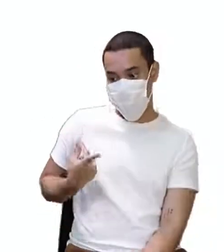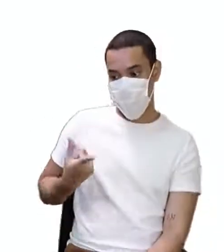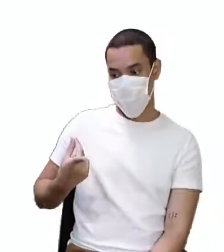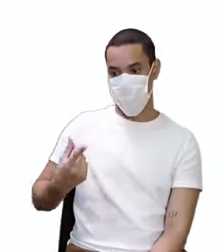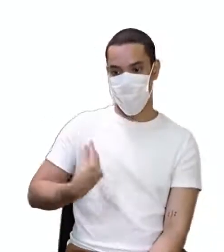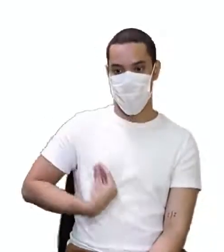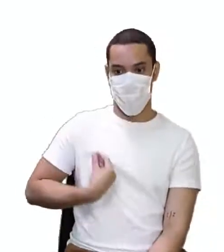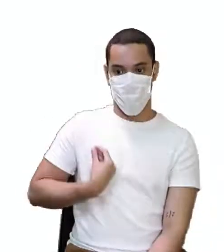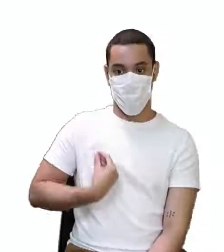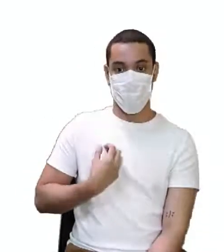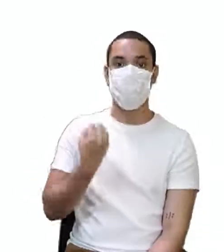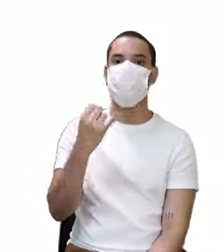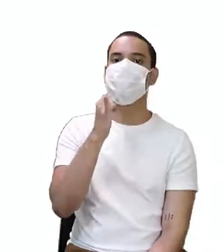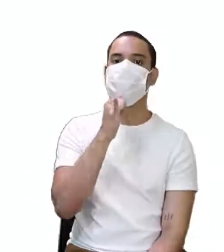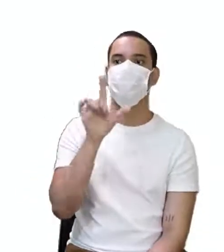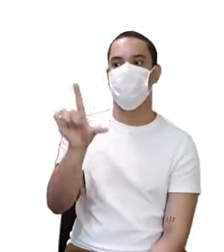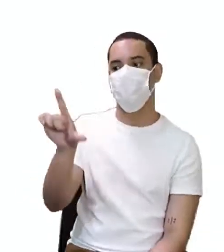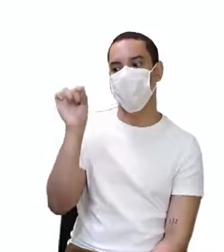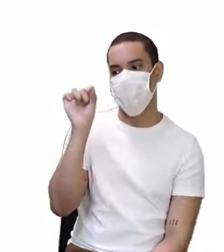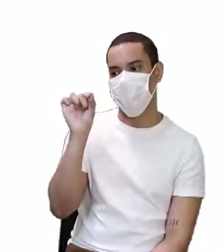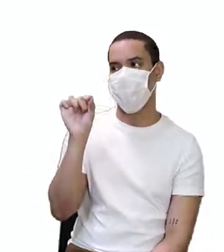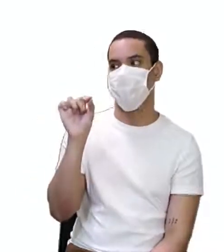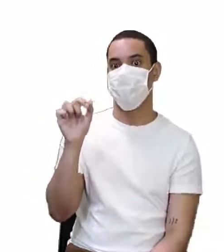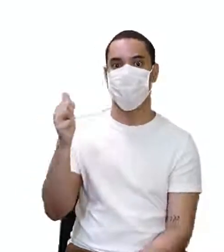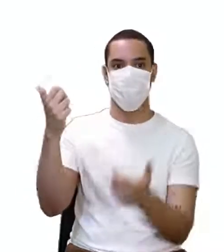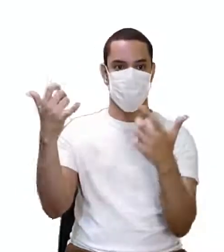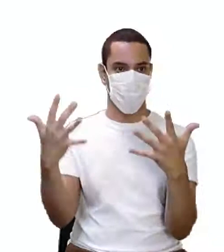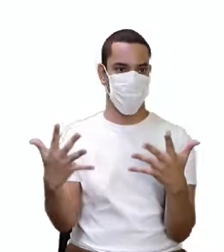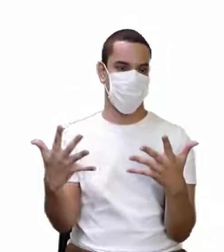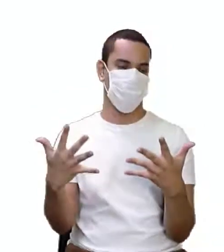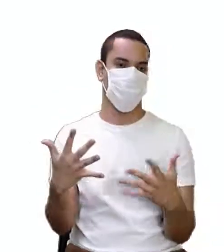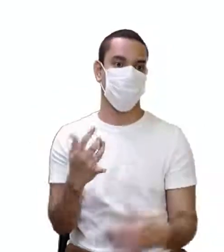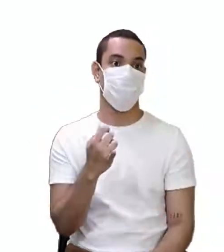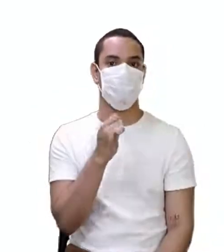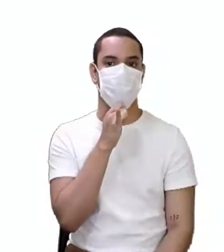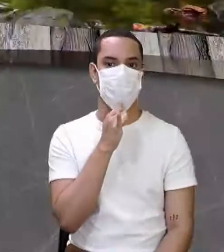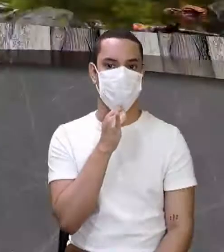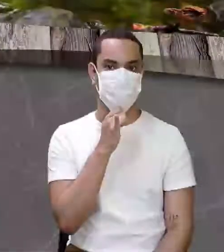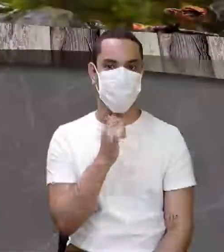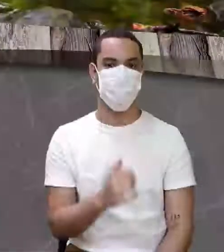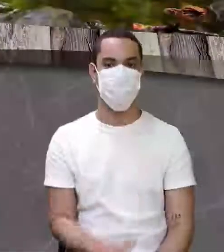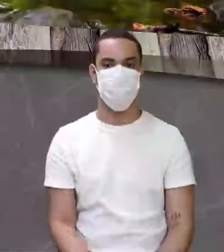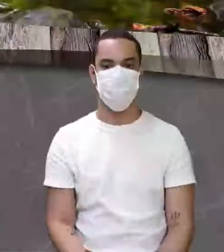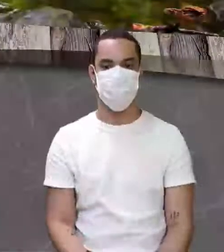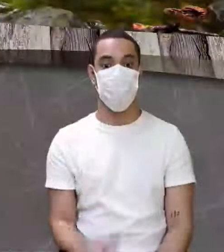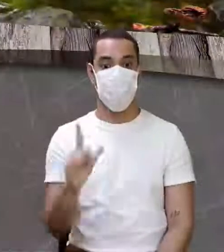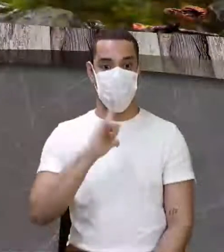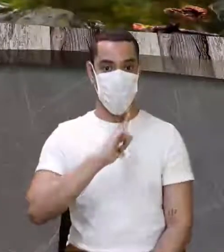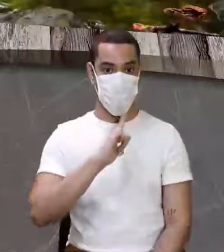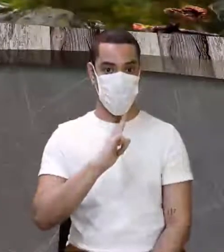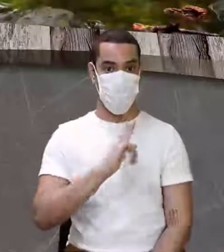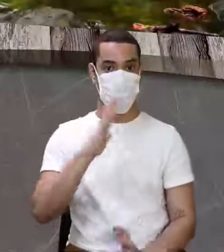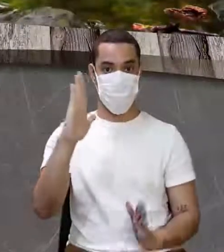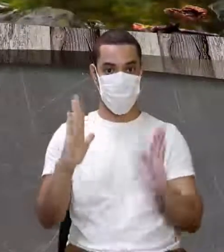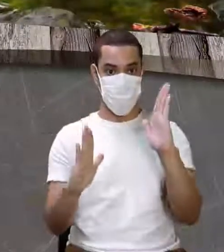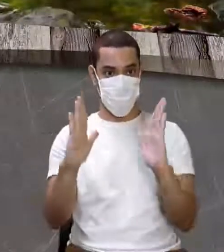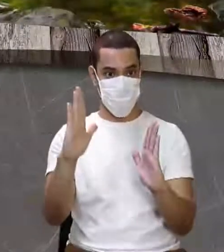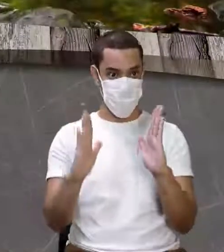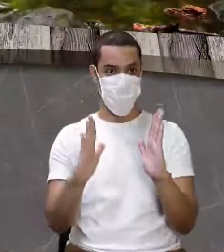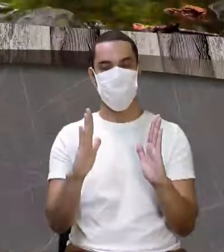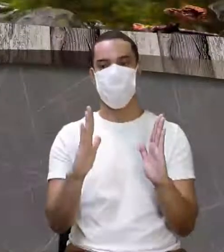permanência dessa espécie. Se eu pego, tem um processo reprodutivo. Olha aqui para mim. Se eu tenho um processo